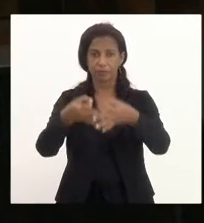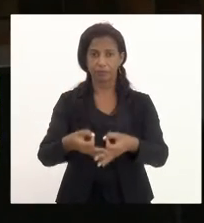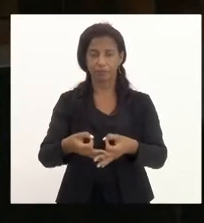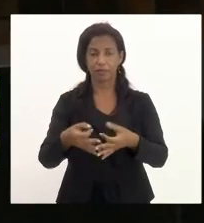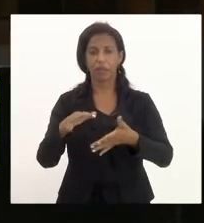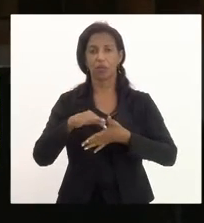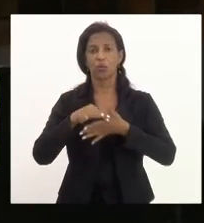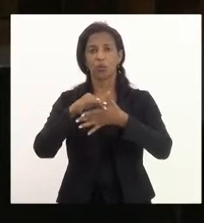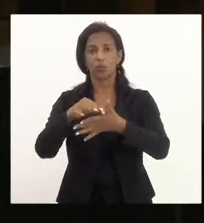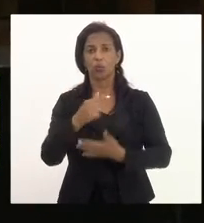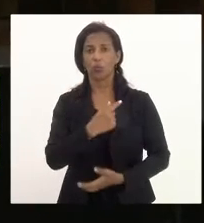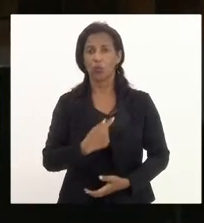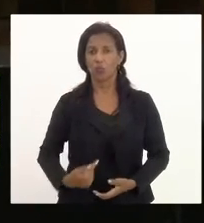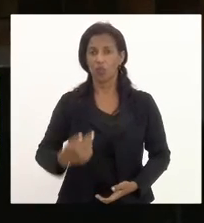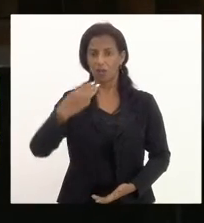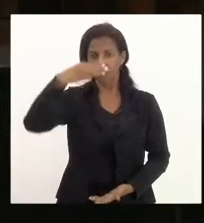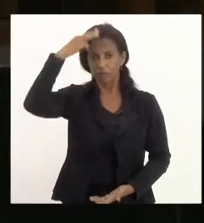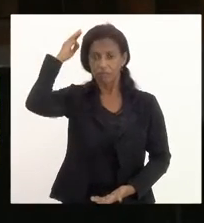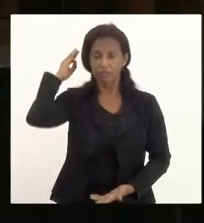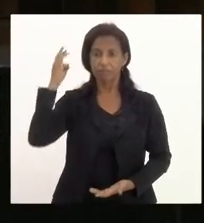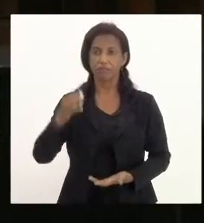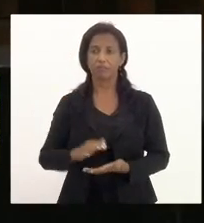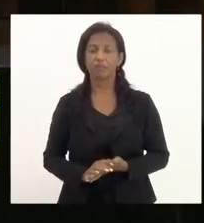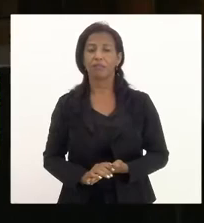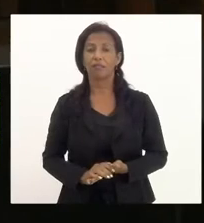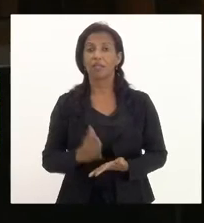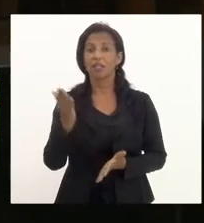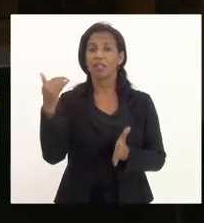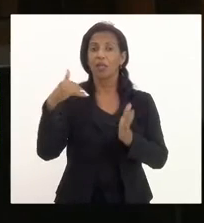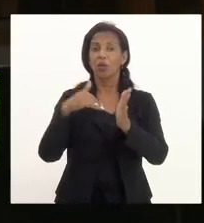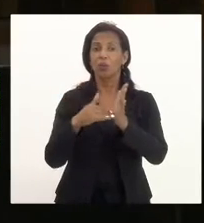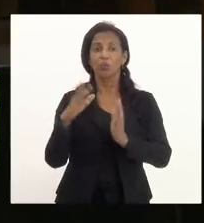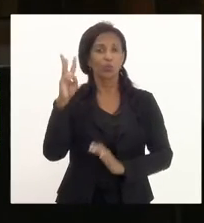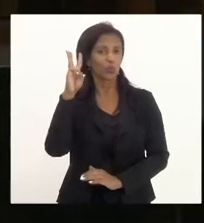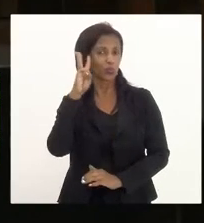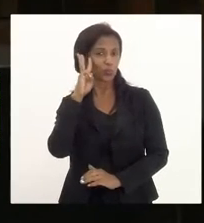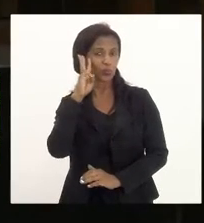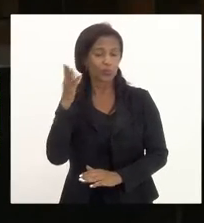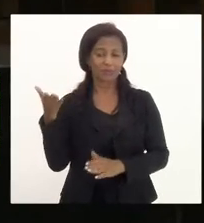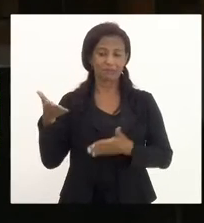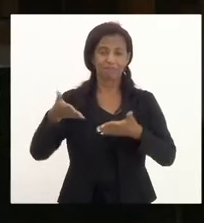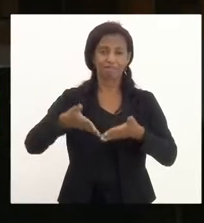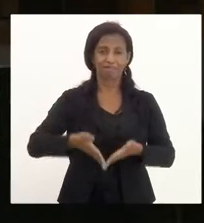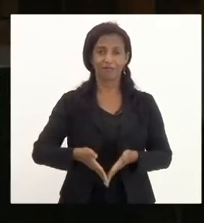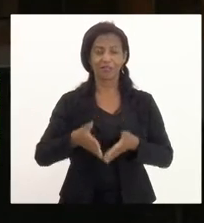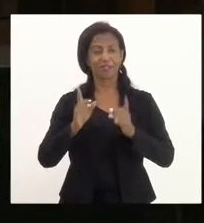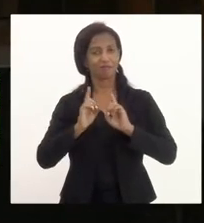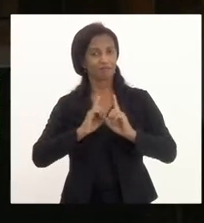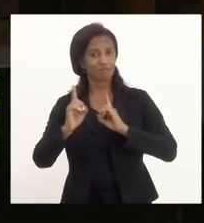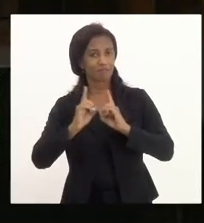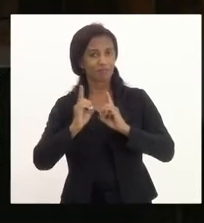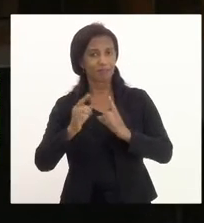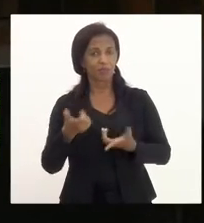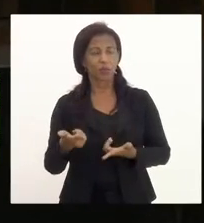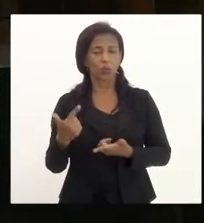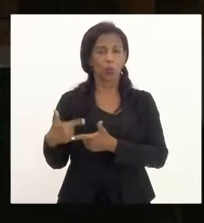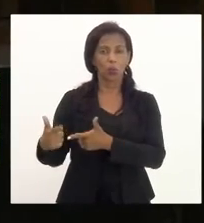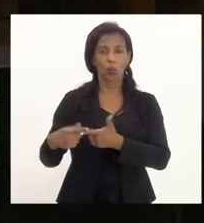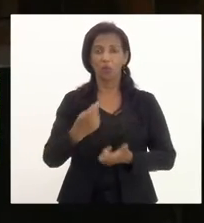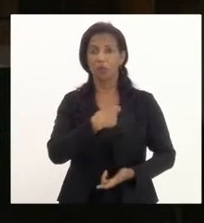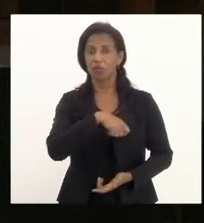atenção do líder do governo Márcio Pacheco que na última terça-feira tivemos aqui um debate sobre